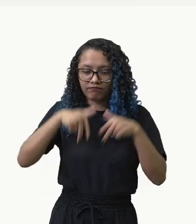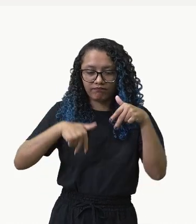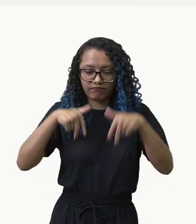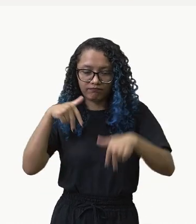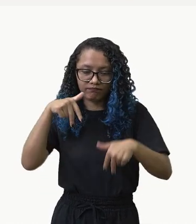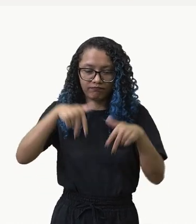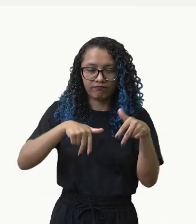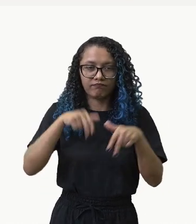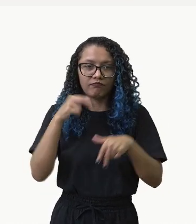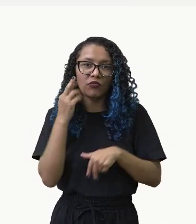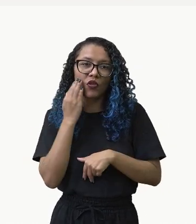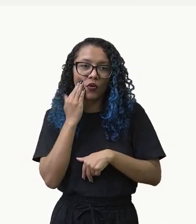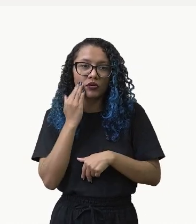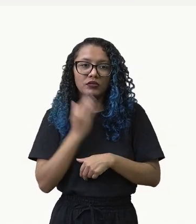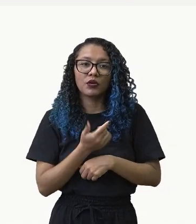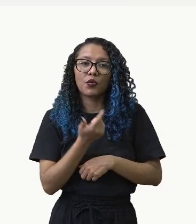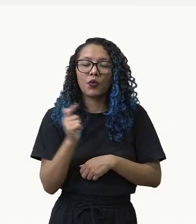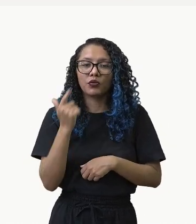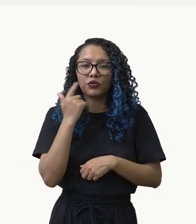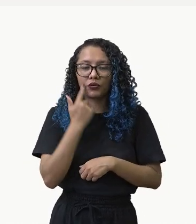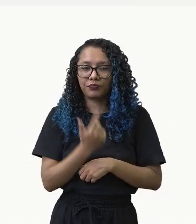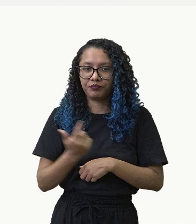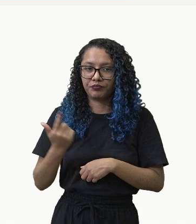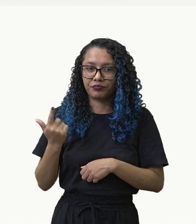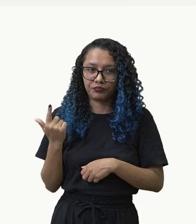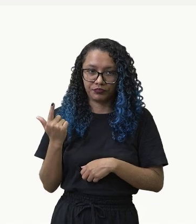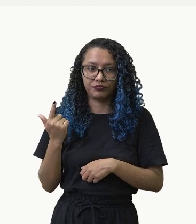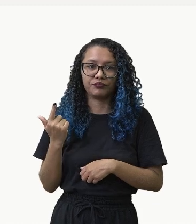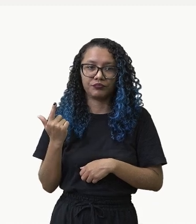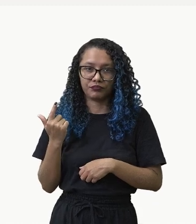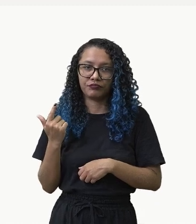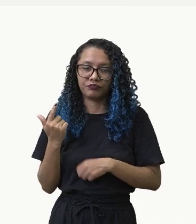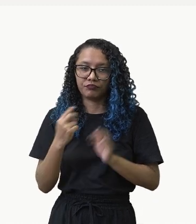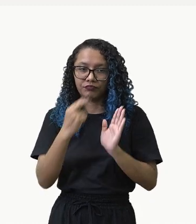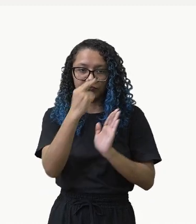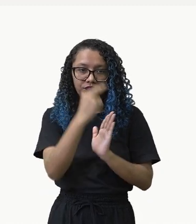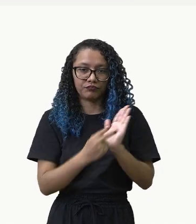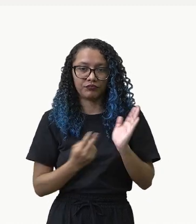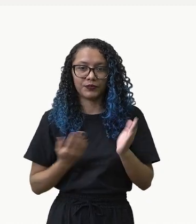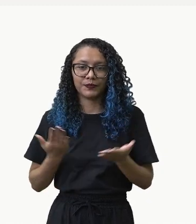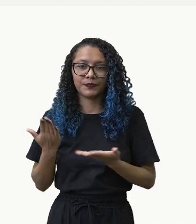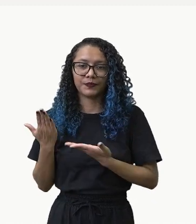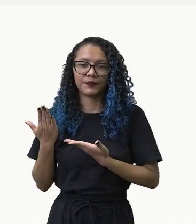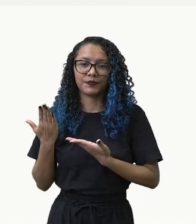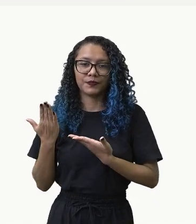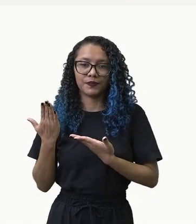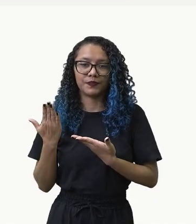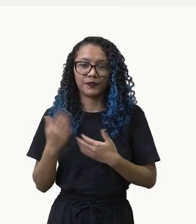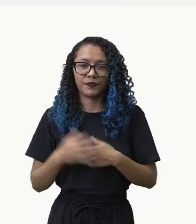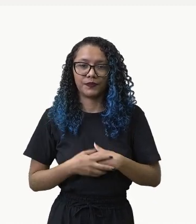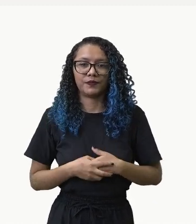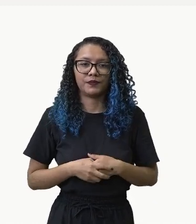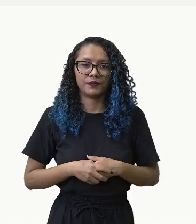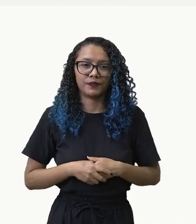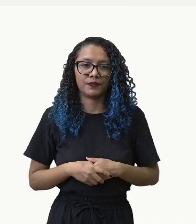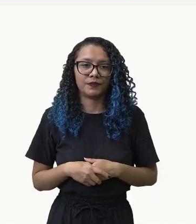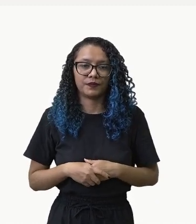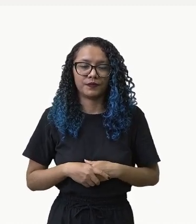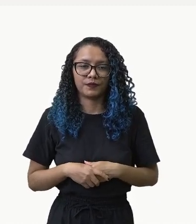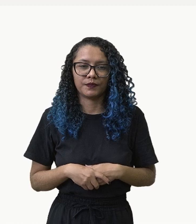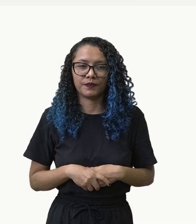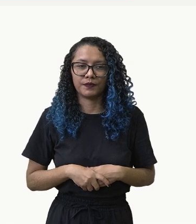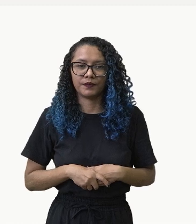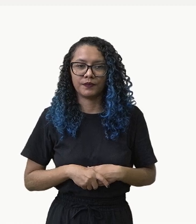de sabana africana anim apreciado por Leones